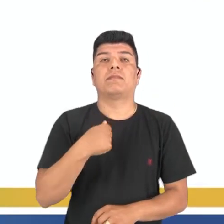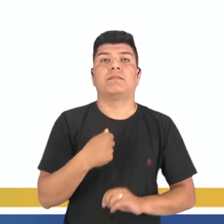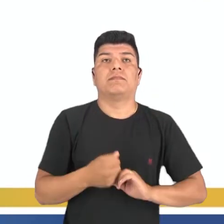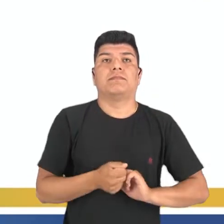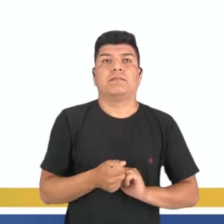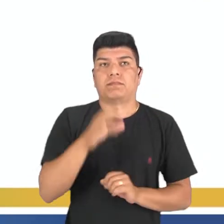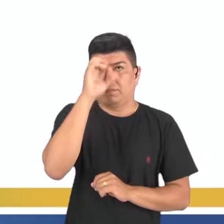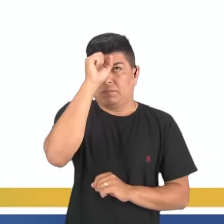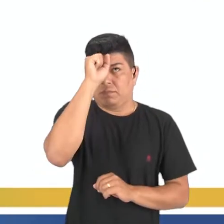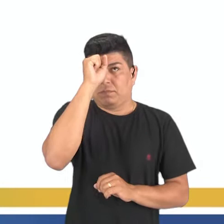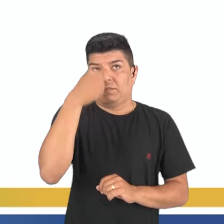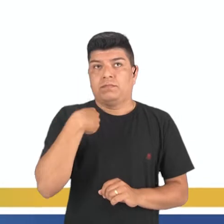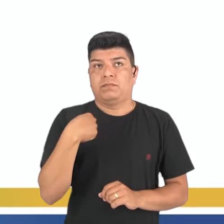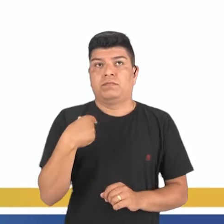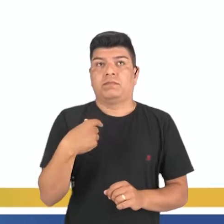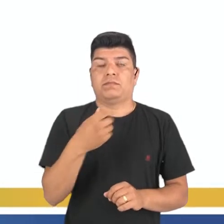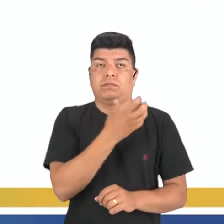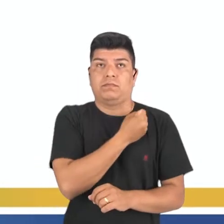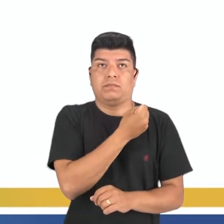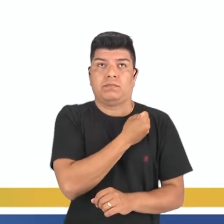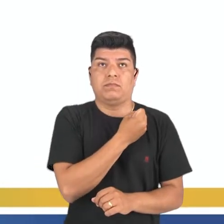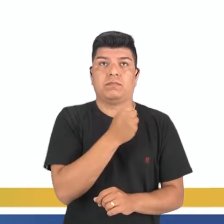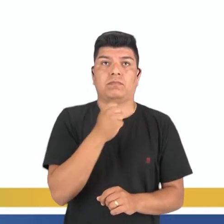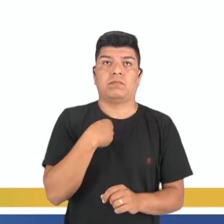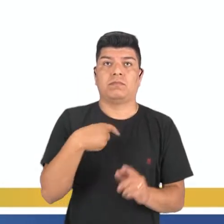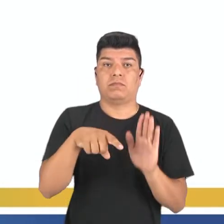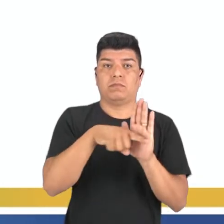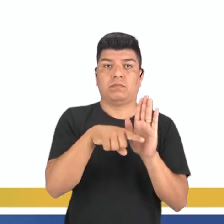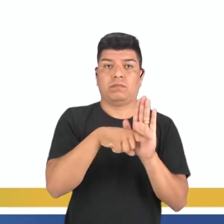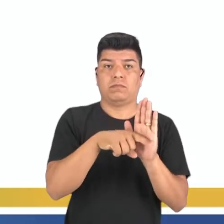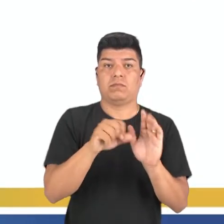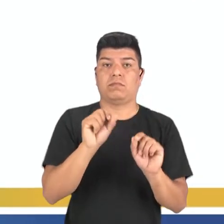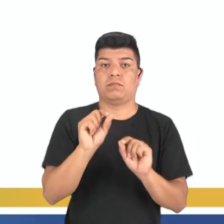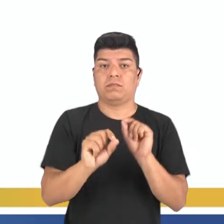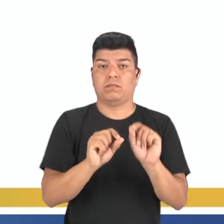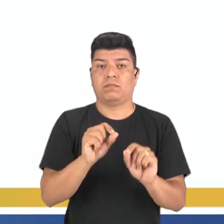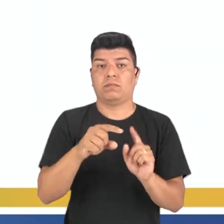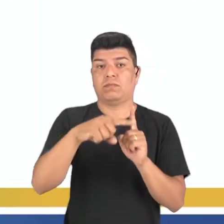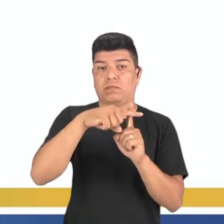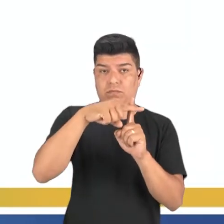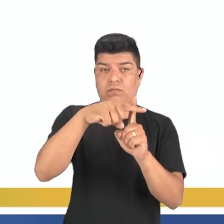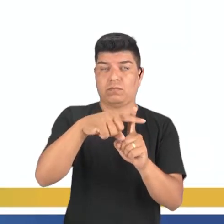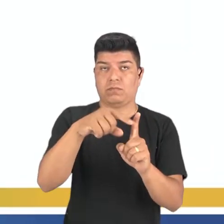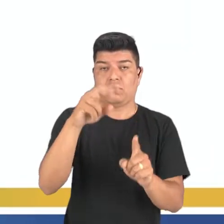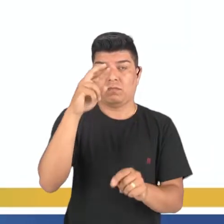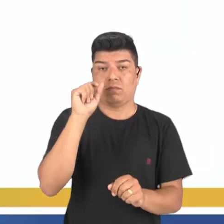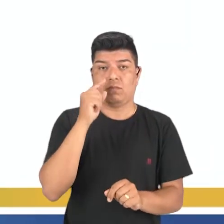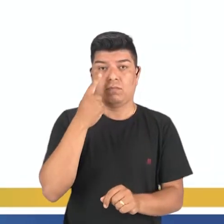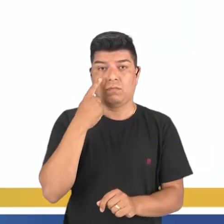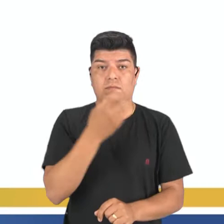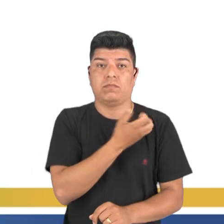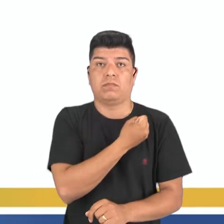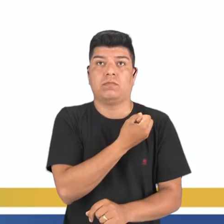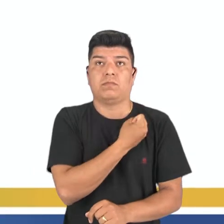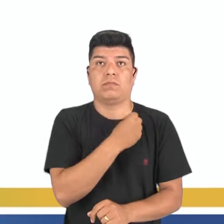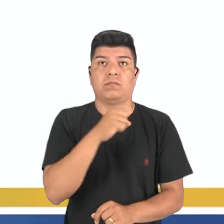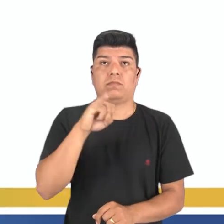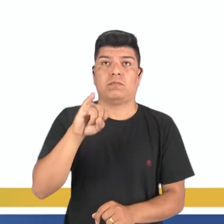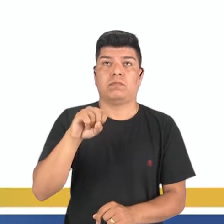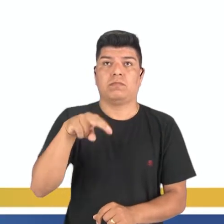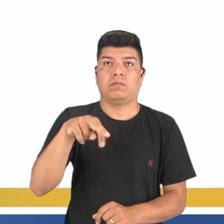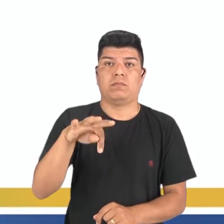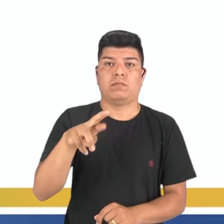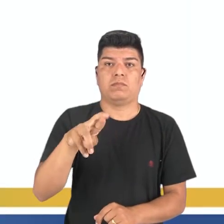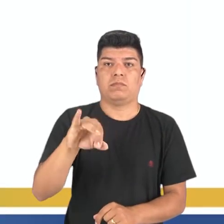A gente aprendeu nos números inteiros que a subtração, na verdade, é um caso de adição. Veja bem, lá nos números inteiros você aprendeu a